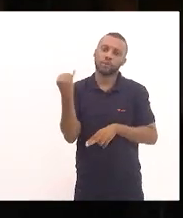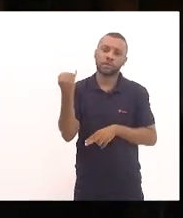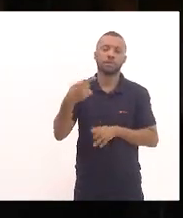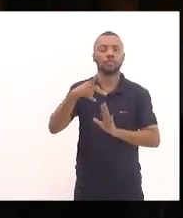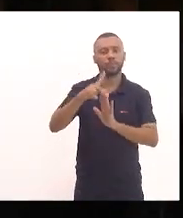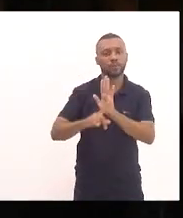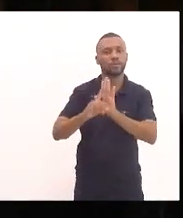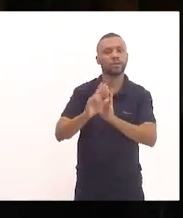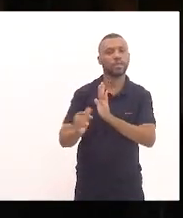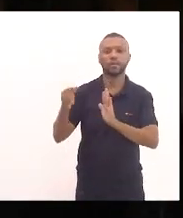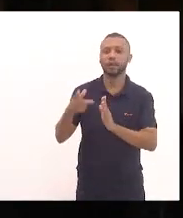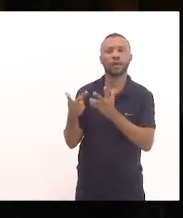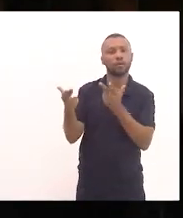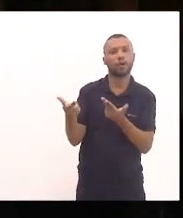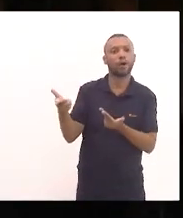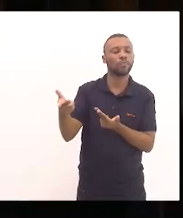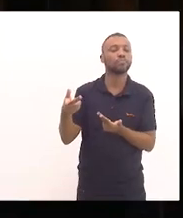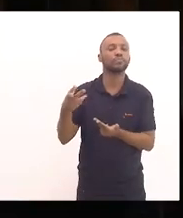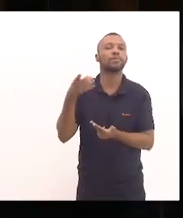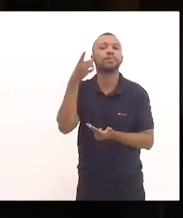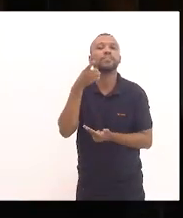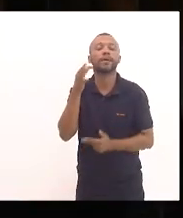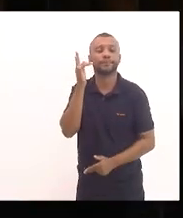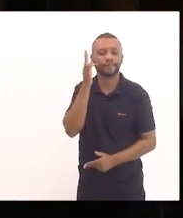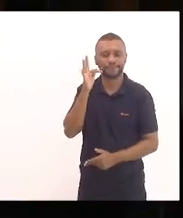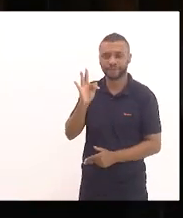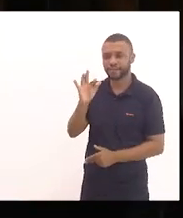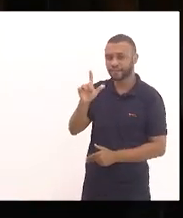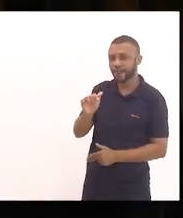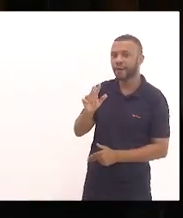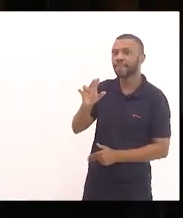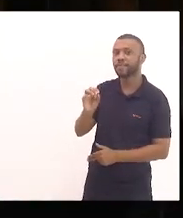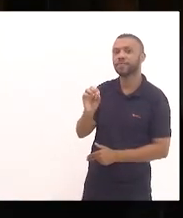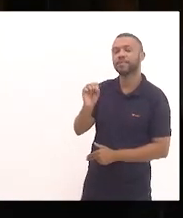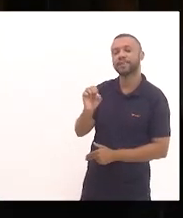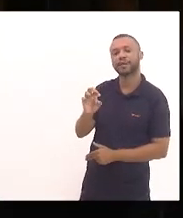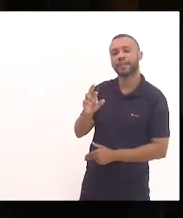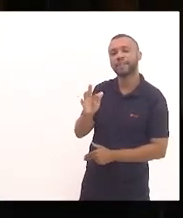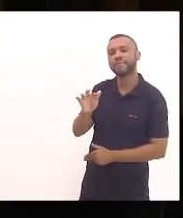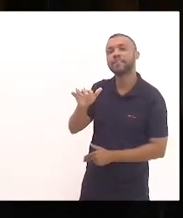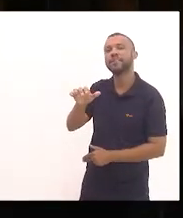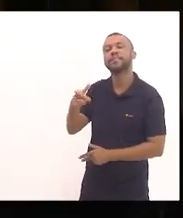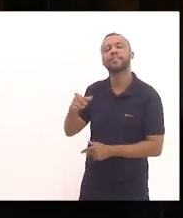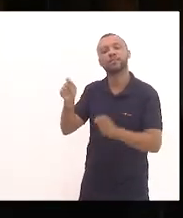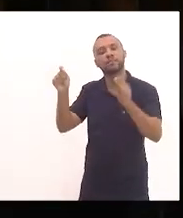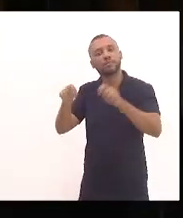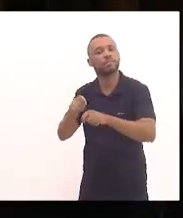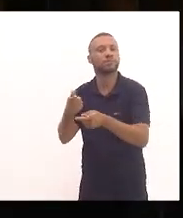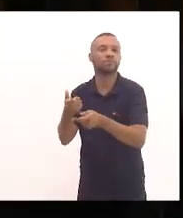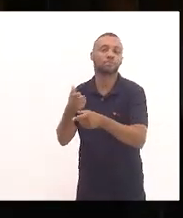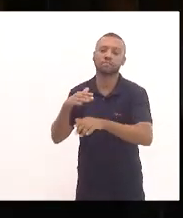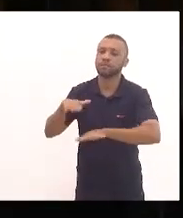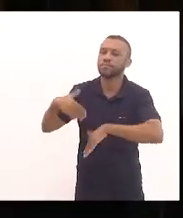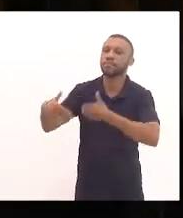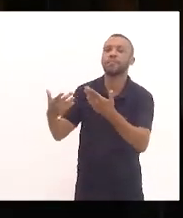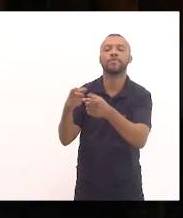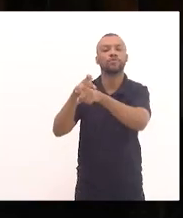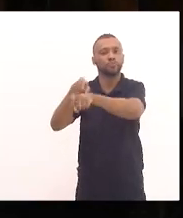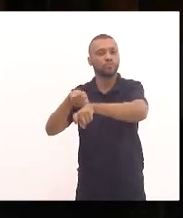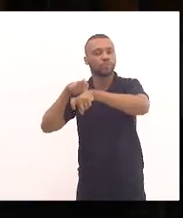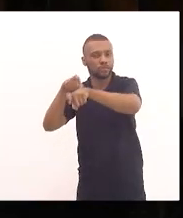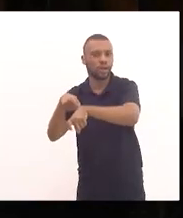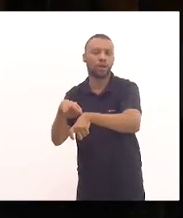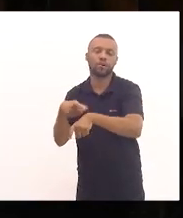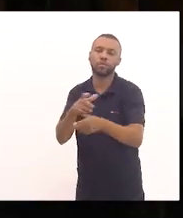deputado Flávio Serafini, que traz a possibilidade do desenvolvimento rural sustentável, da agroecologia e da